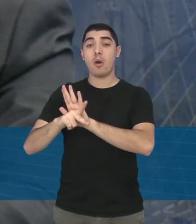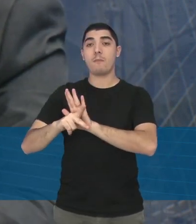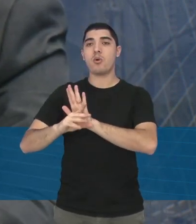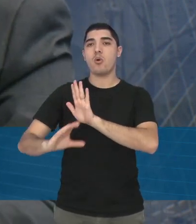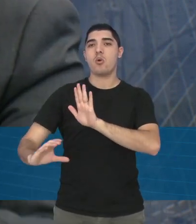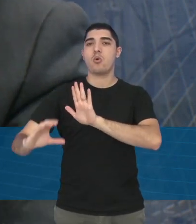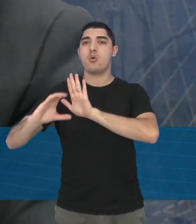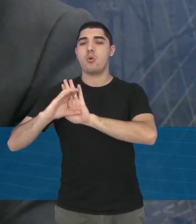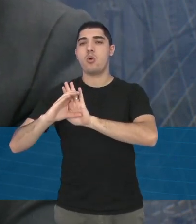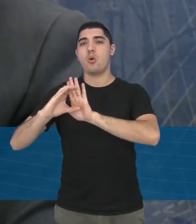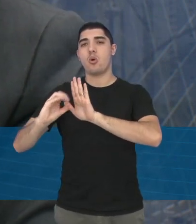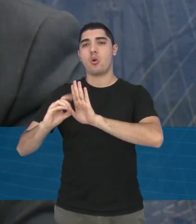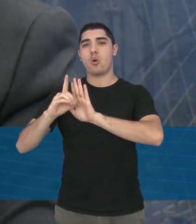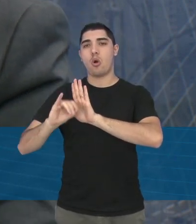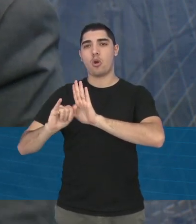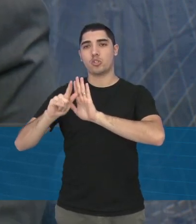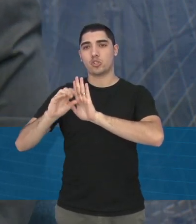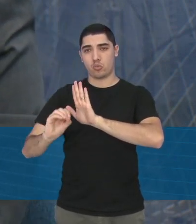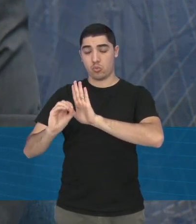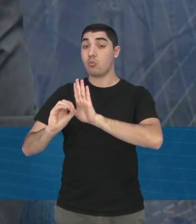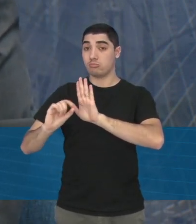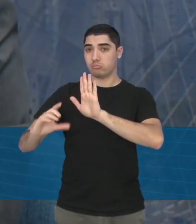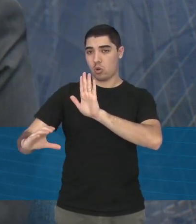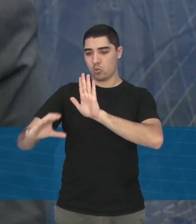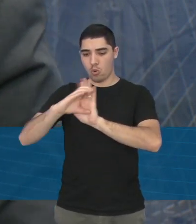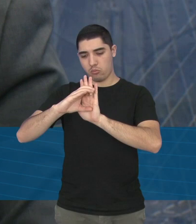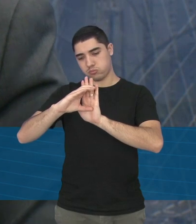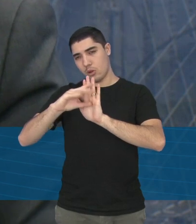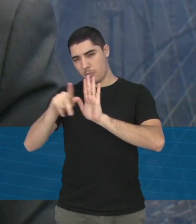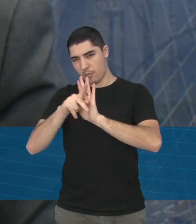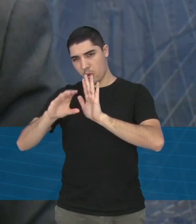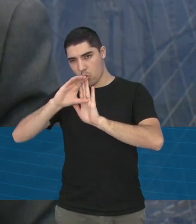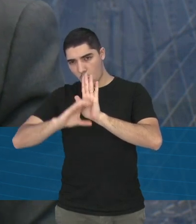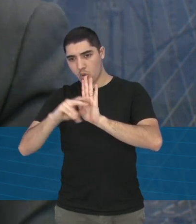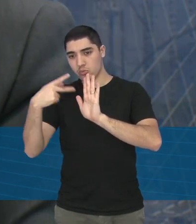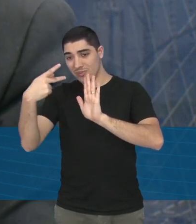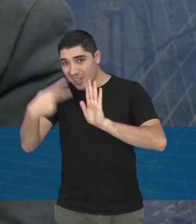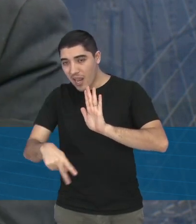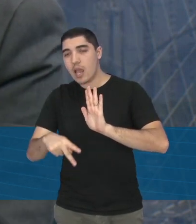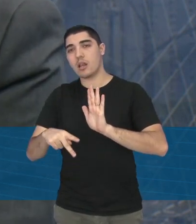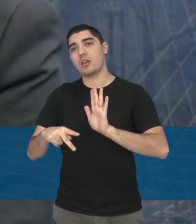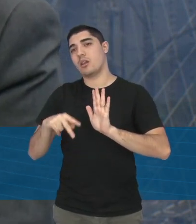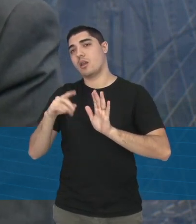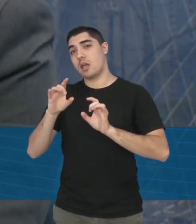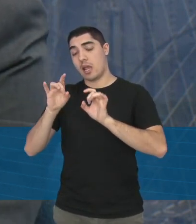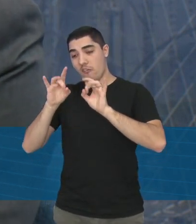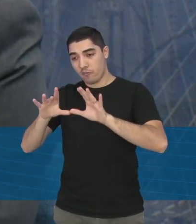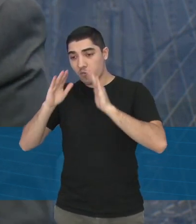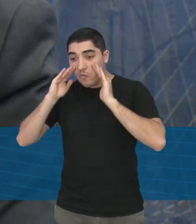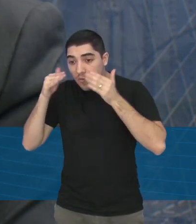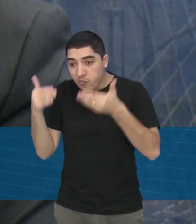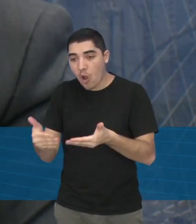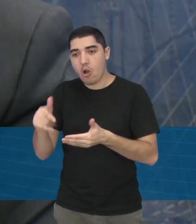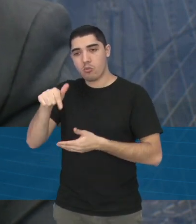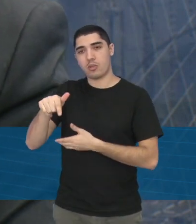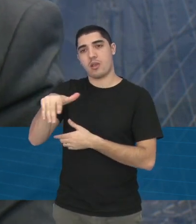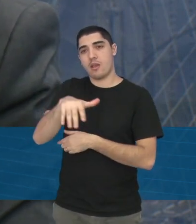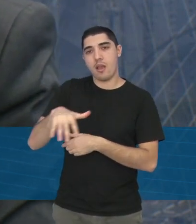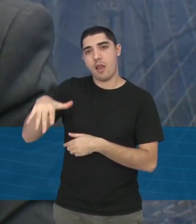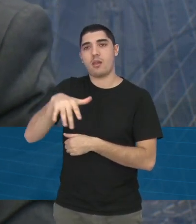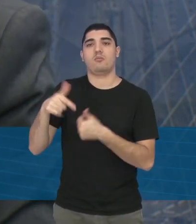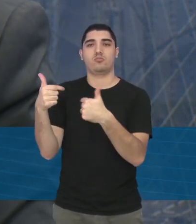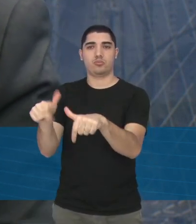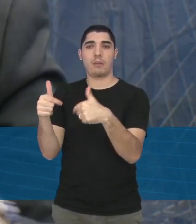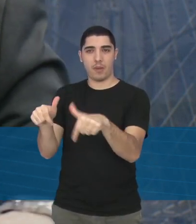ele é feito, estruturado, tem uma coerência, tem uma política pública contida